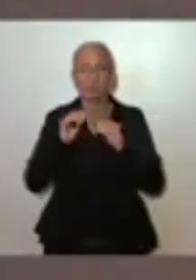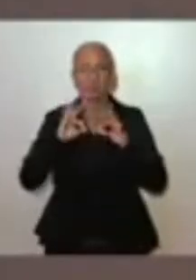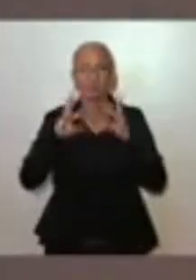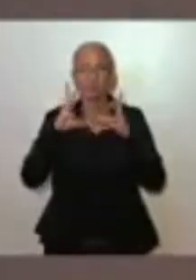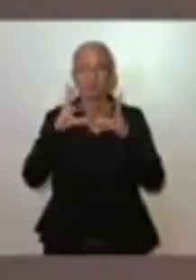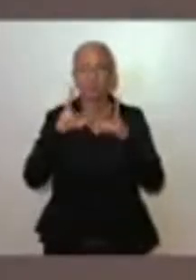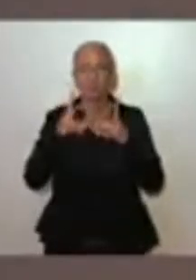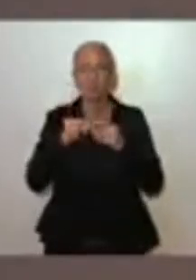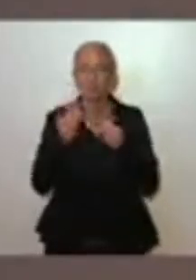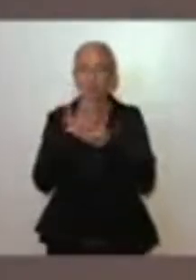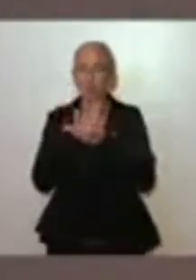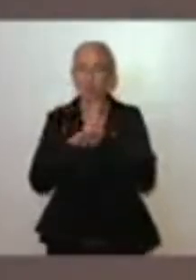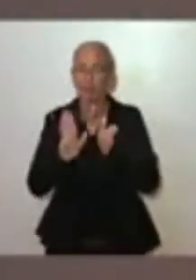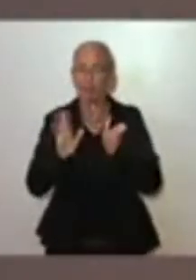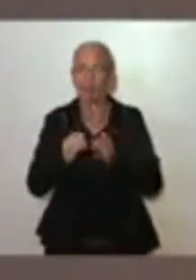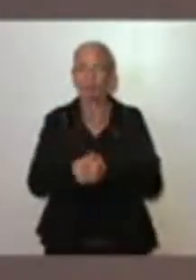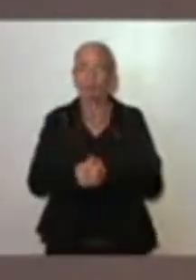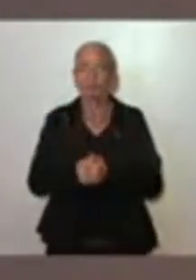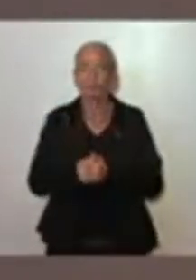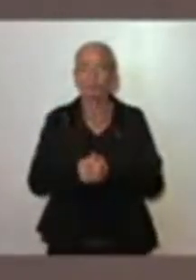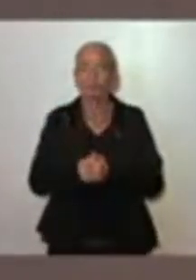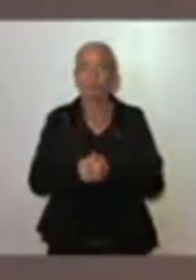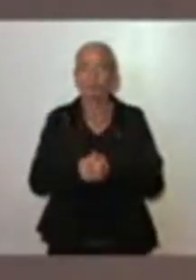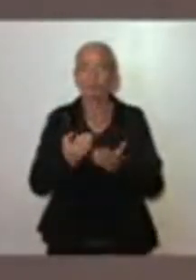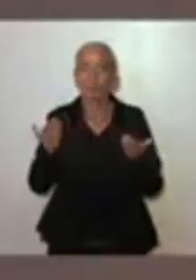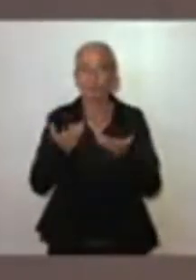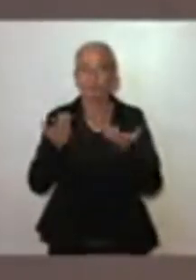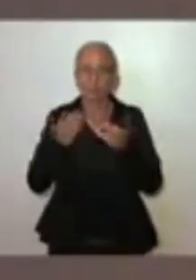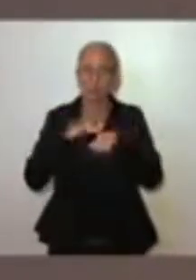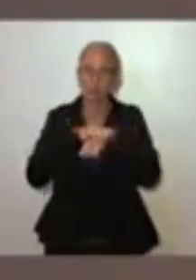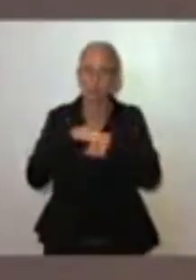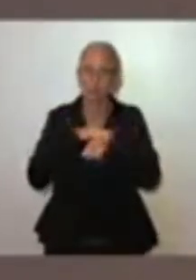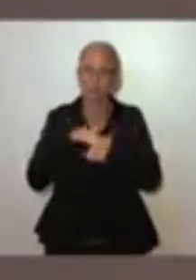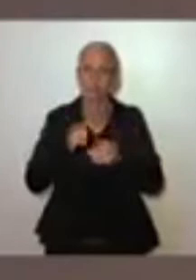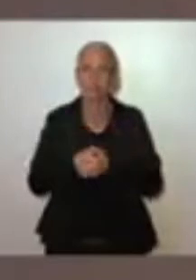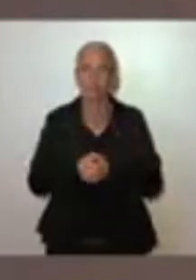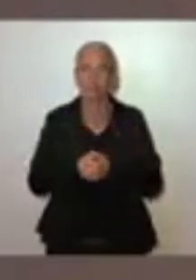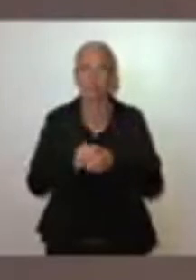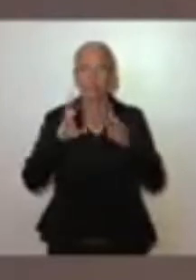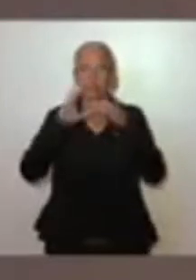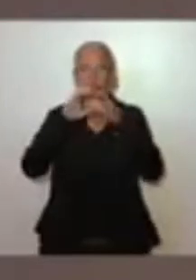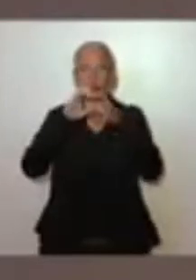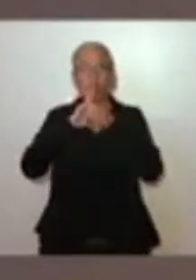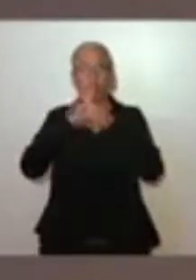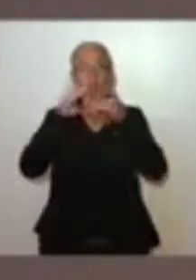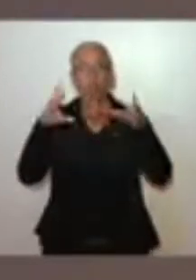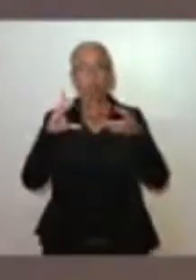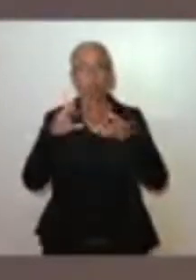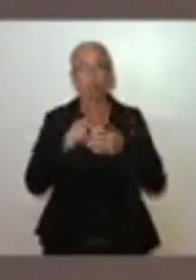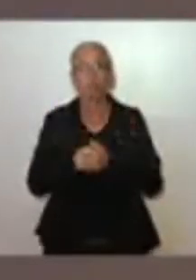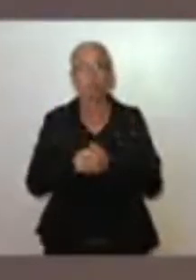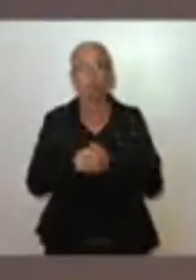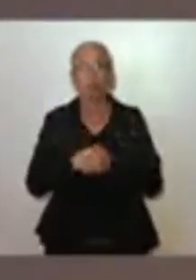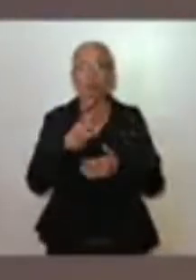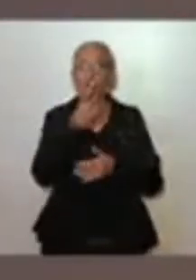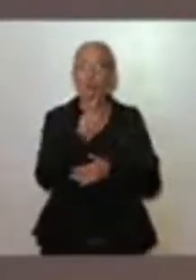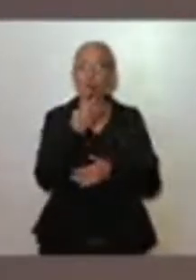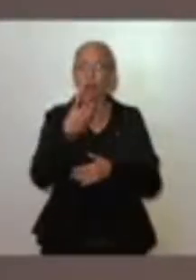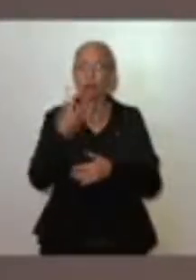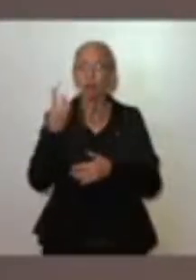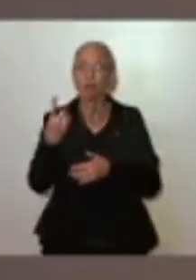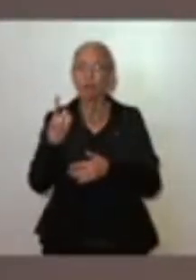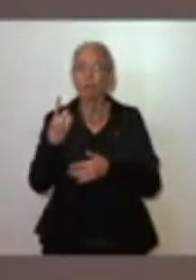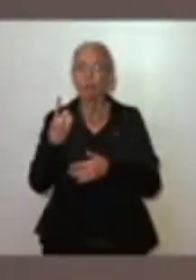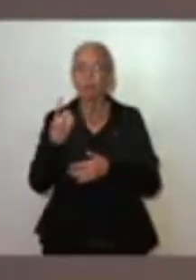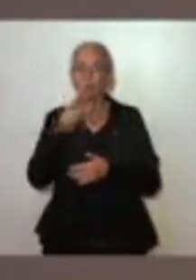todos encerrar essa fase da nossa conversa numa democracia os indivíduos não